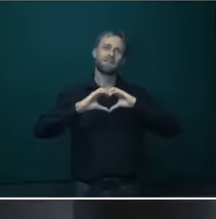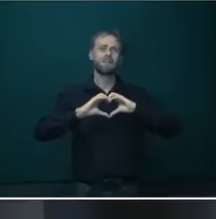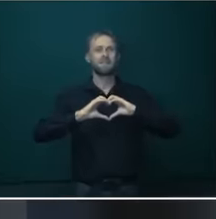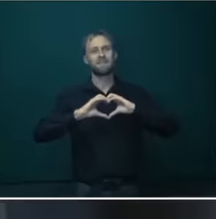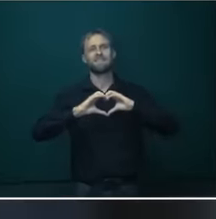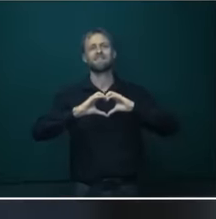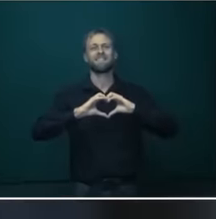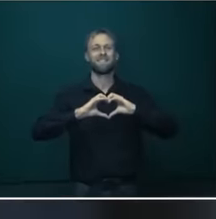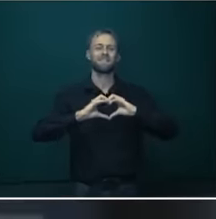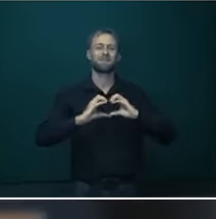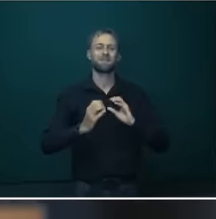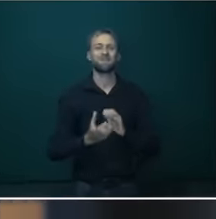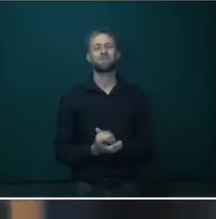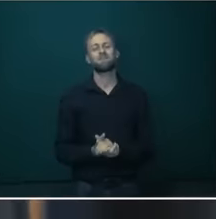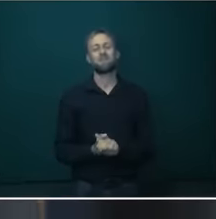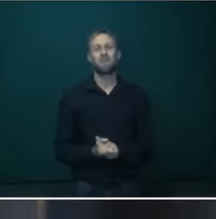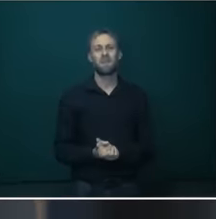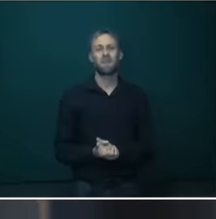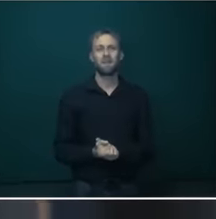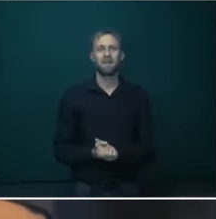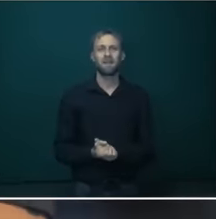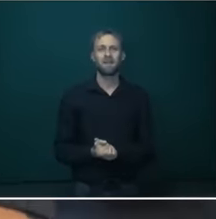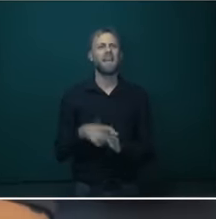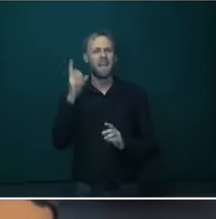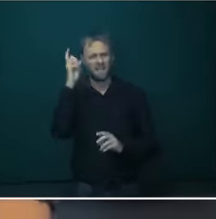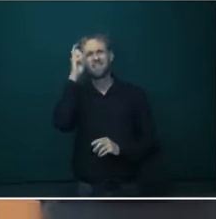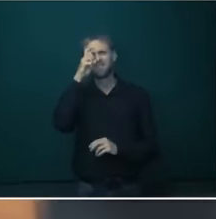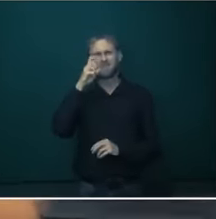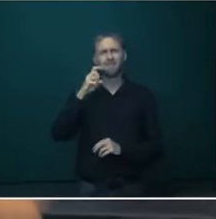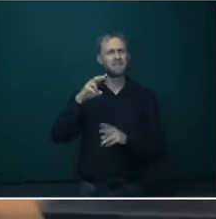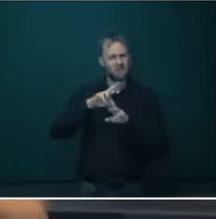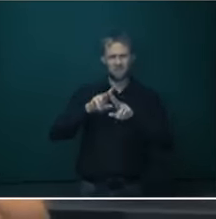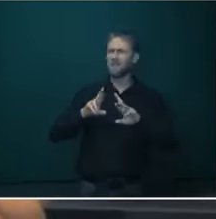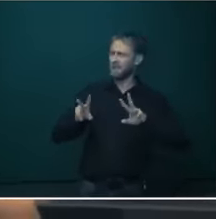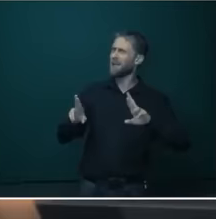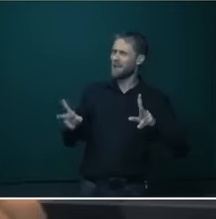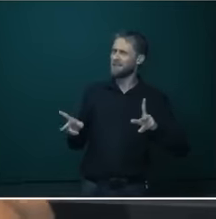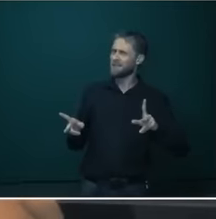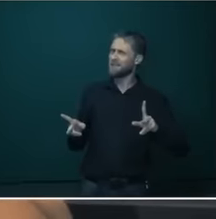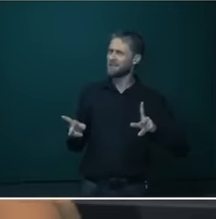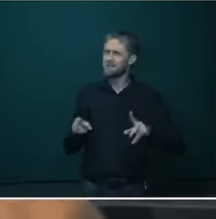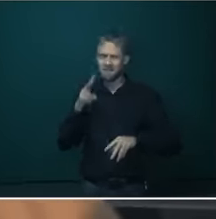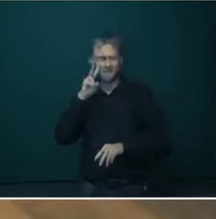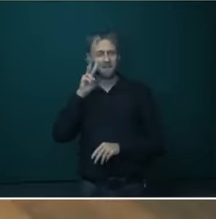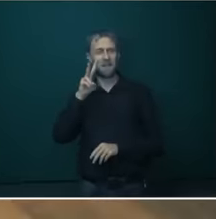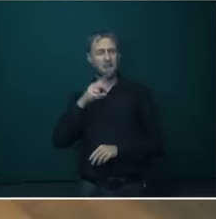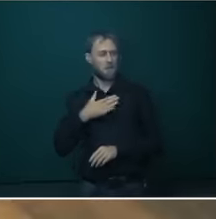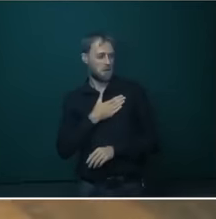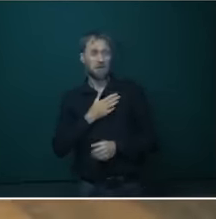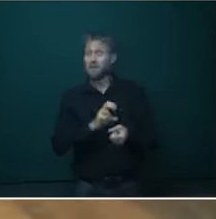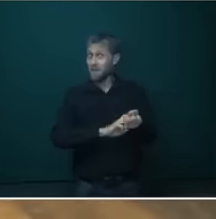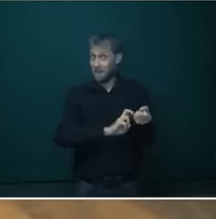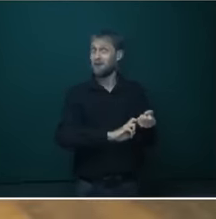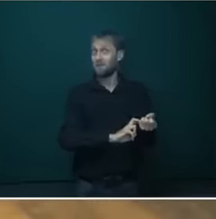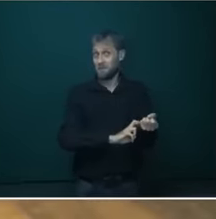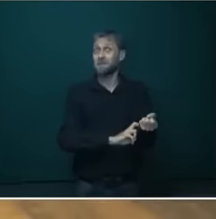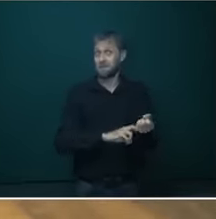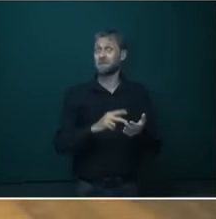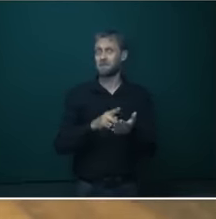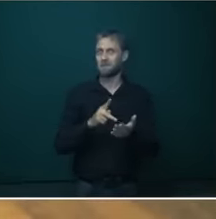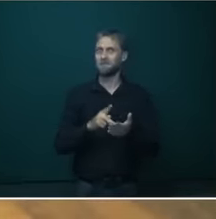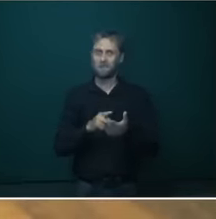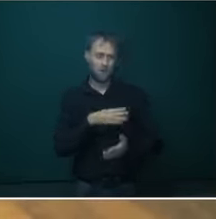voltar. Oi, trem. Cara, que diferente que é isso, hein? Cê Mas viu? É gostoso, né? Dá um nervosismo, não dá assim? Dá, tá doido,